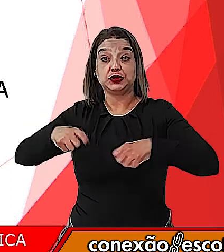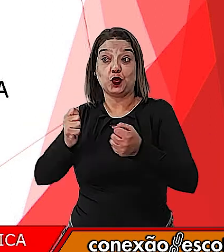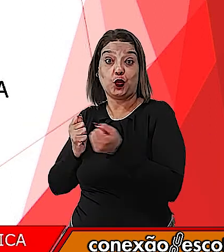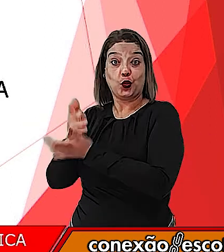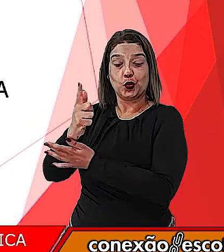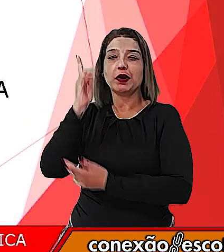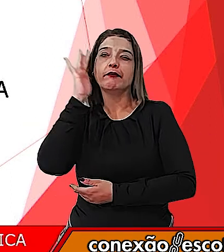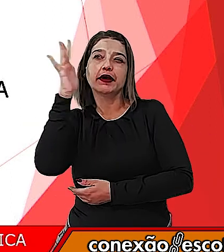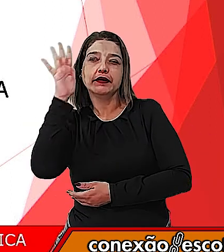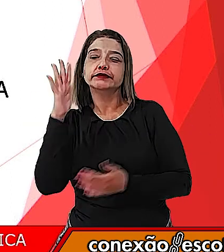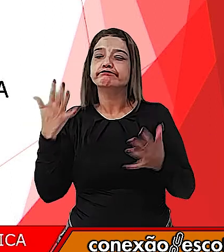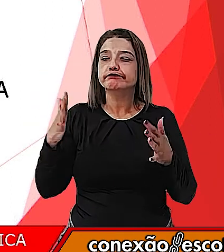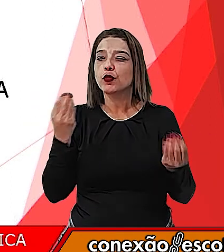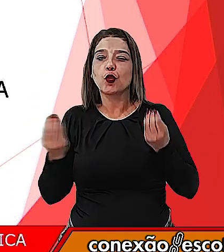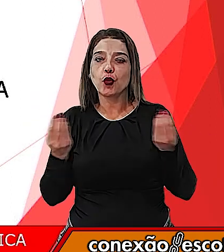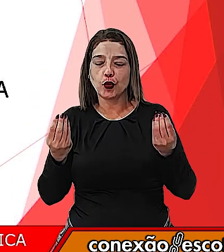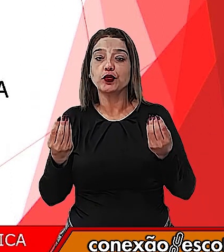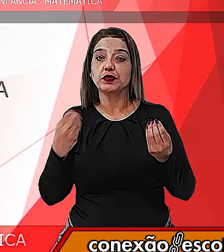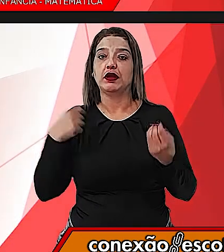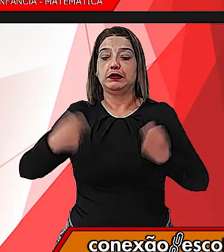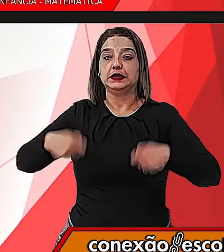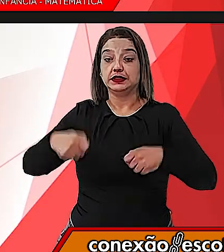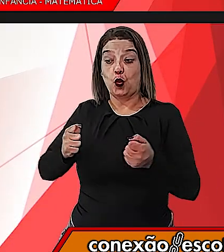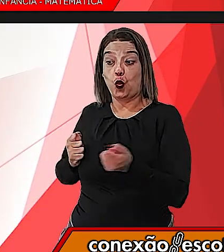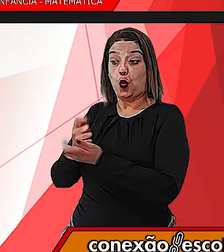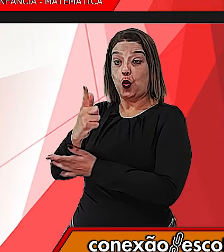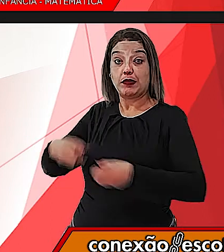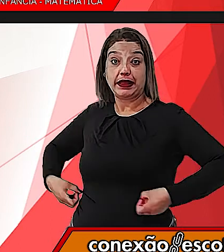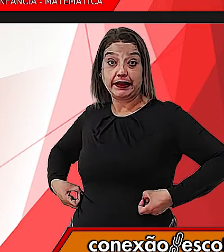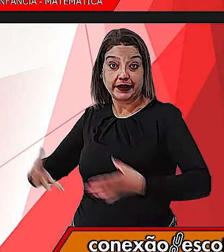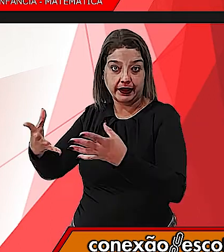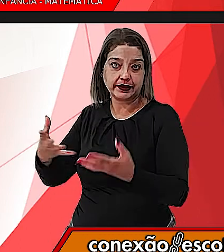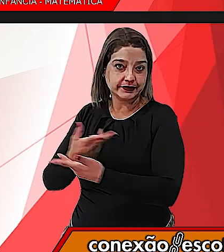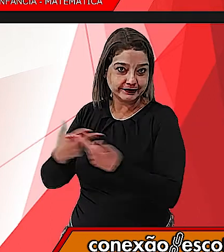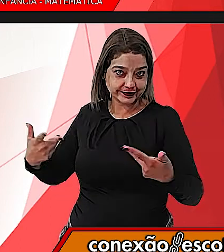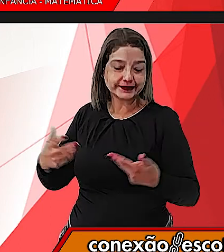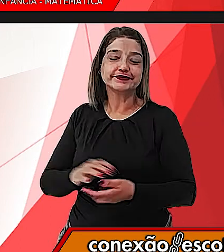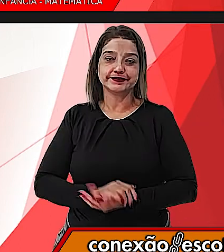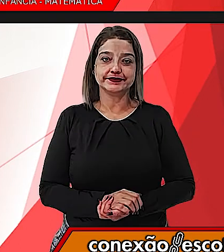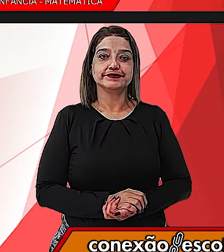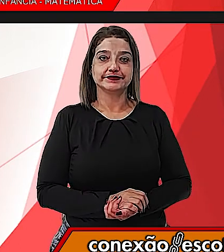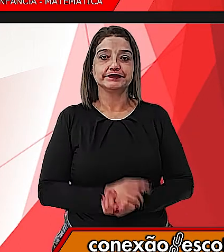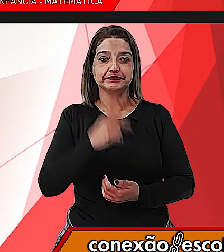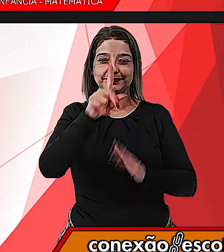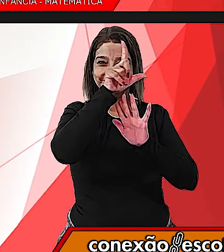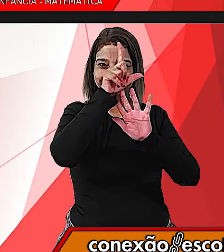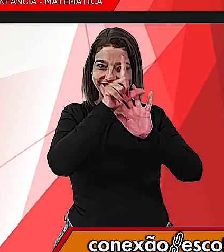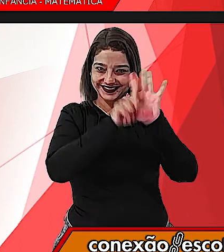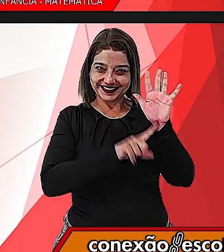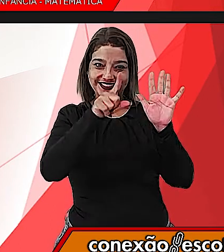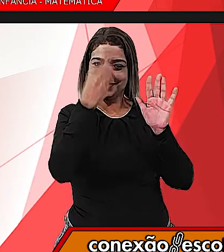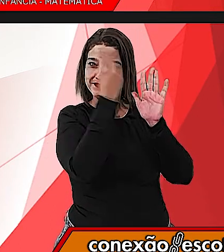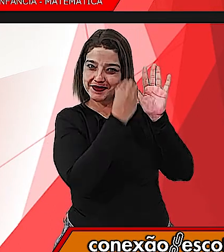imaginar, né, mais ou menos, quanto você vai gastar para comprar esses itens da sua lista de